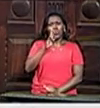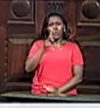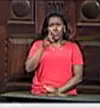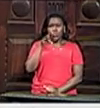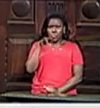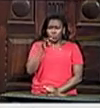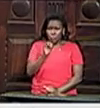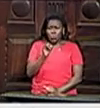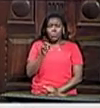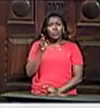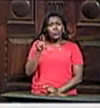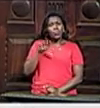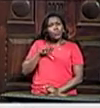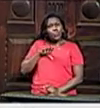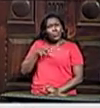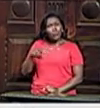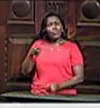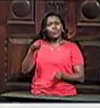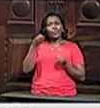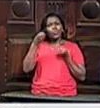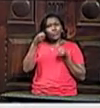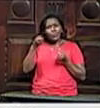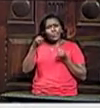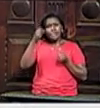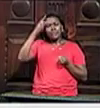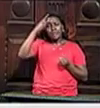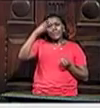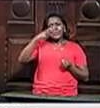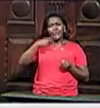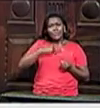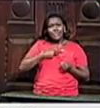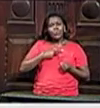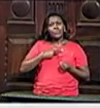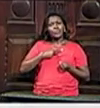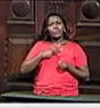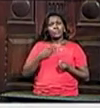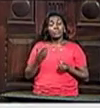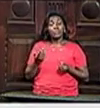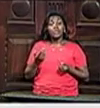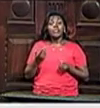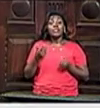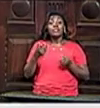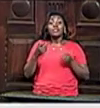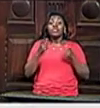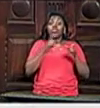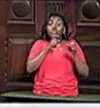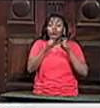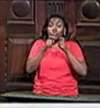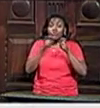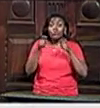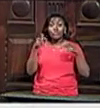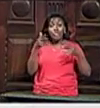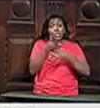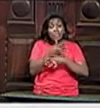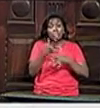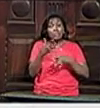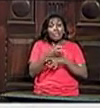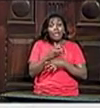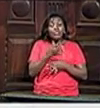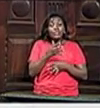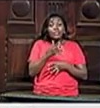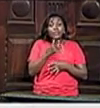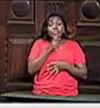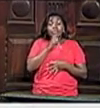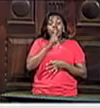por sua coragem com sua força pessoal por sua ousadia em discutir a cidade do rio de janeiro sem perder de vista